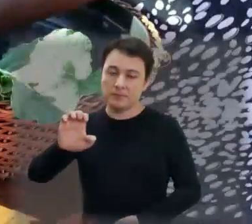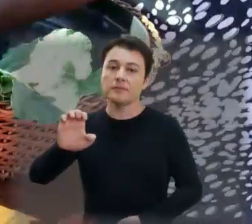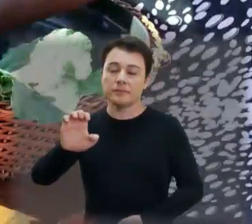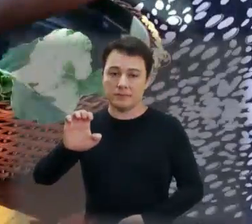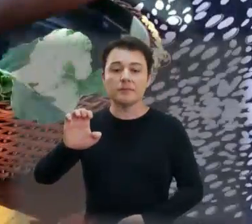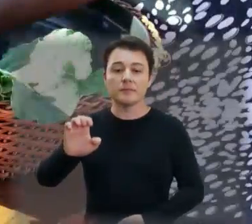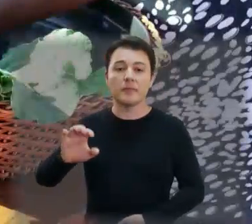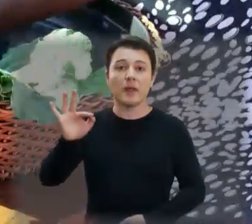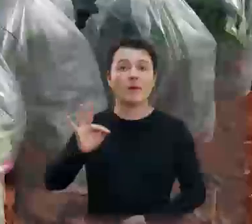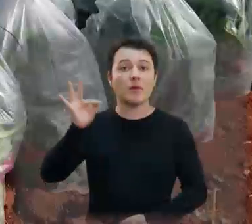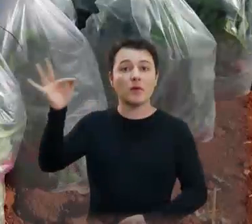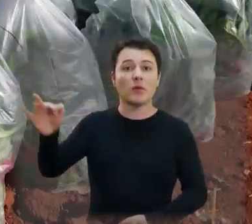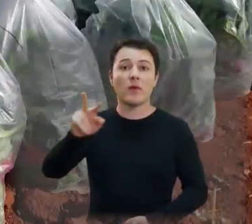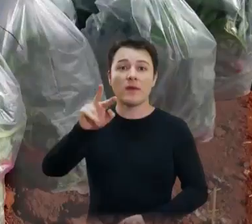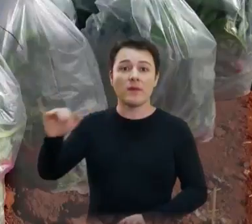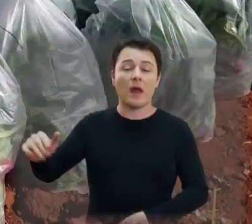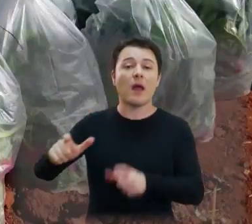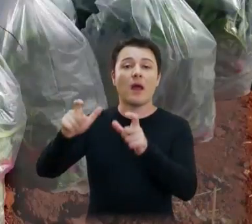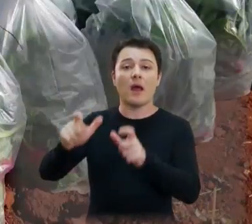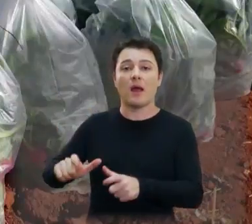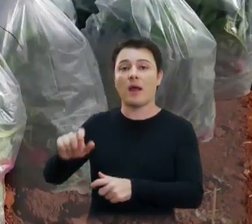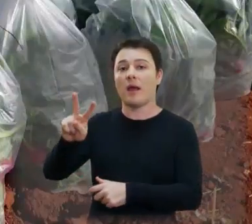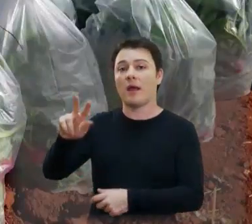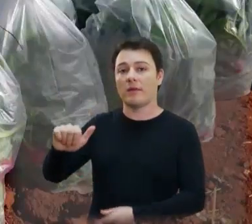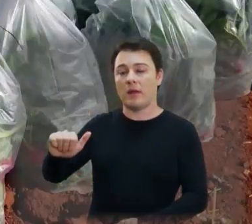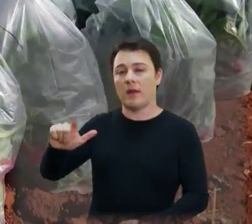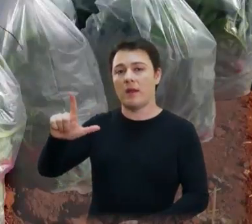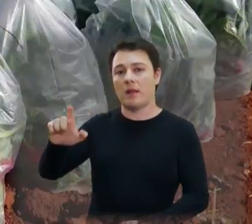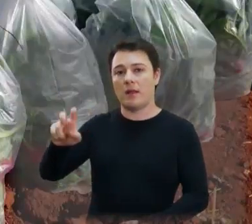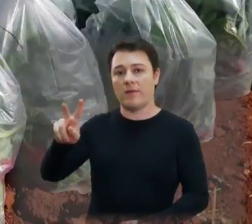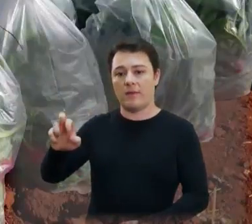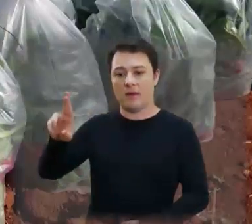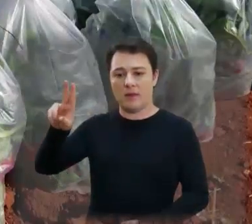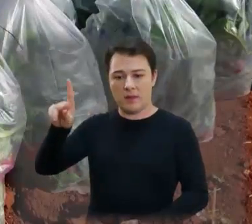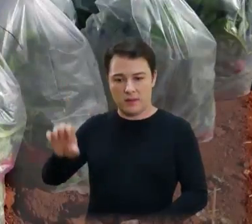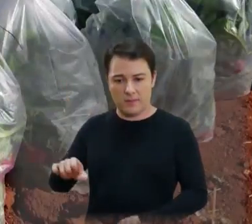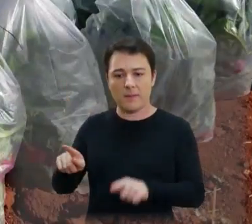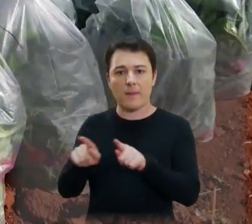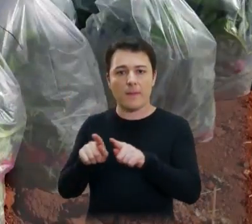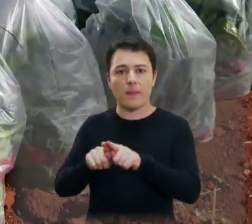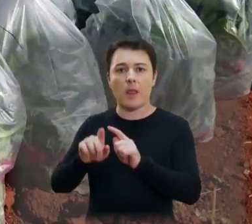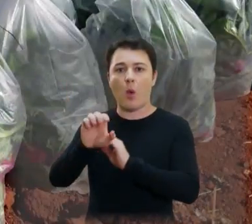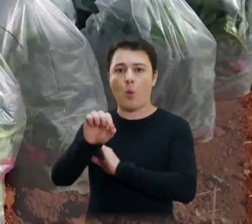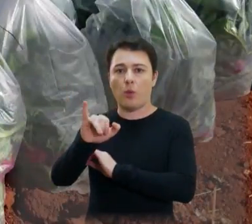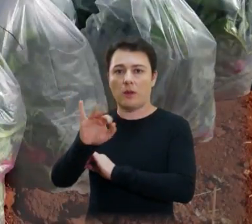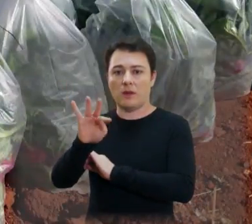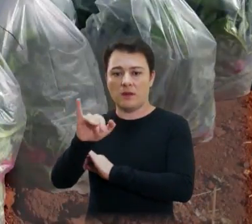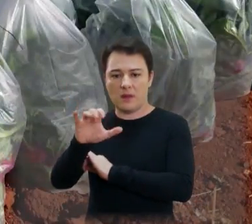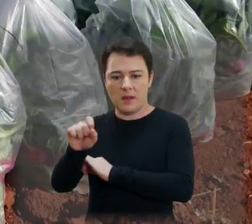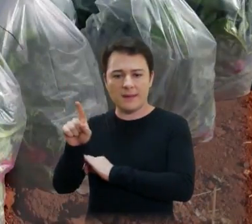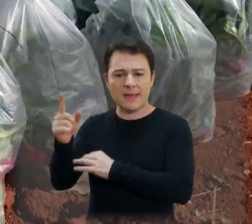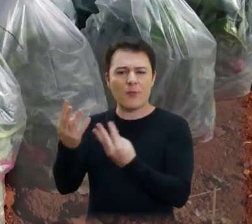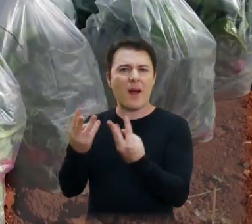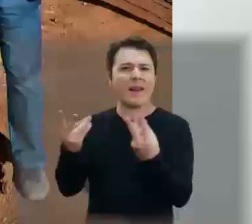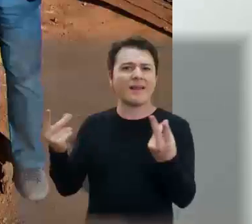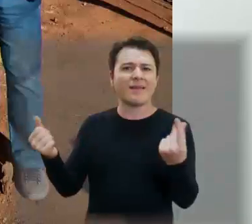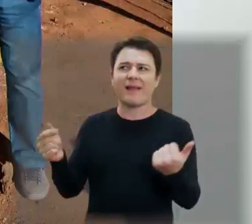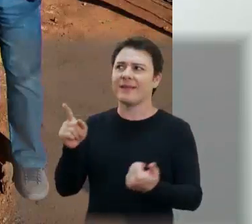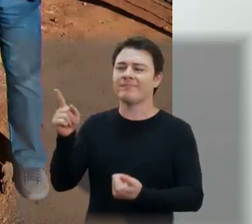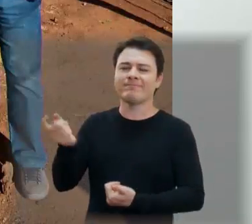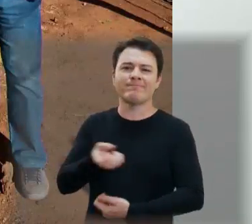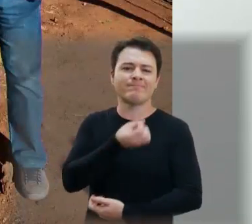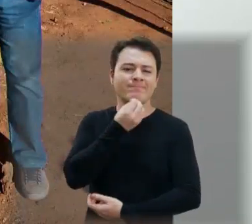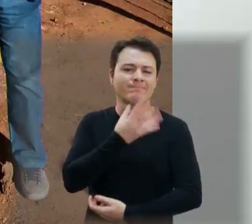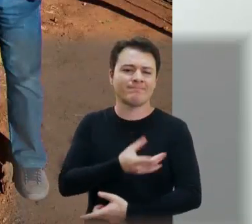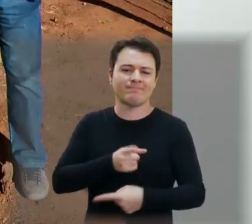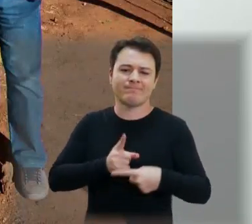ser implantado lá na região do Vale Verde, lá no condomínio dos Oitis. E a qualidade desses produtos, com certeza, é um ganho